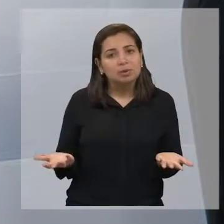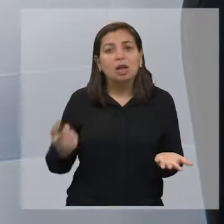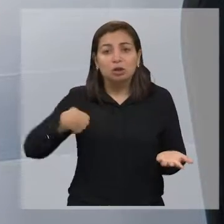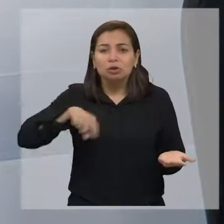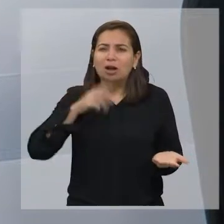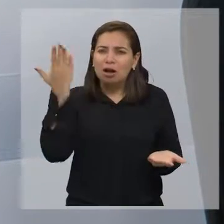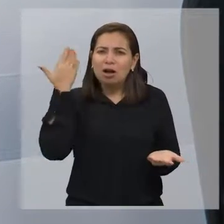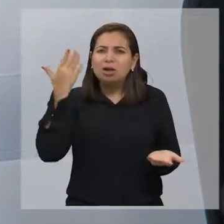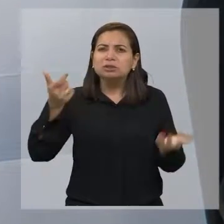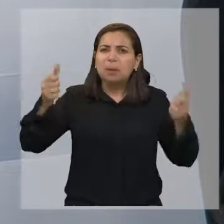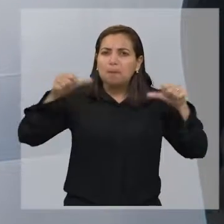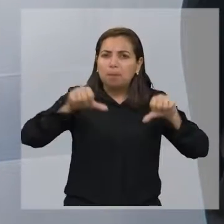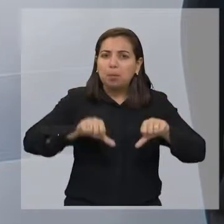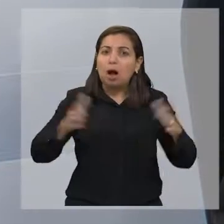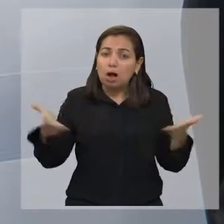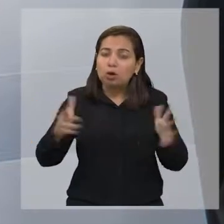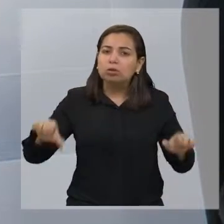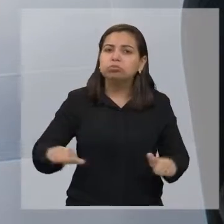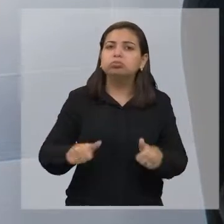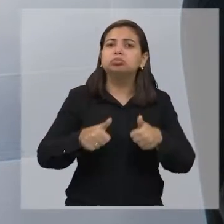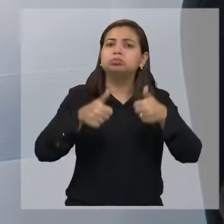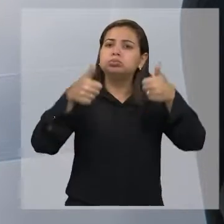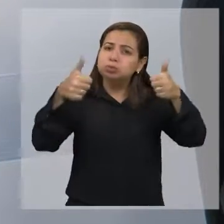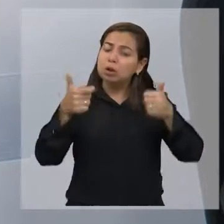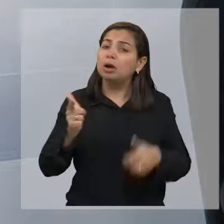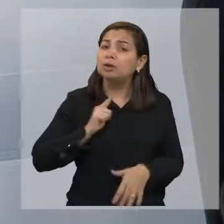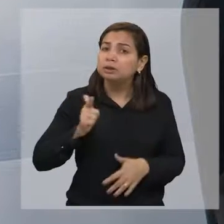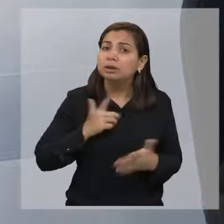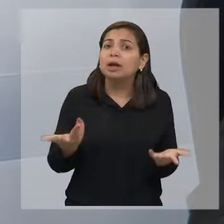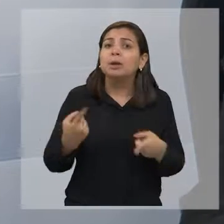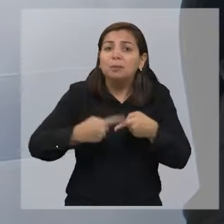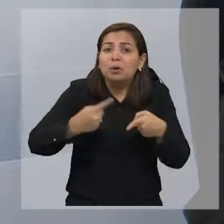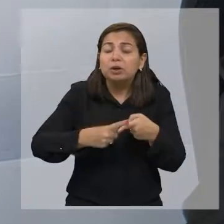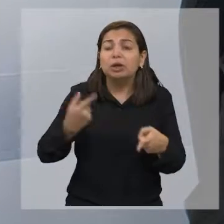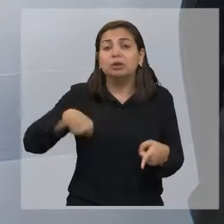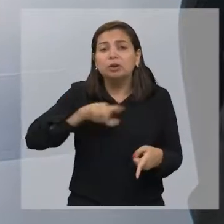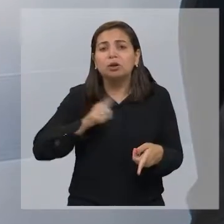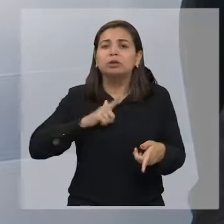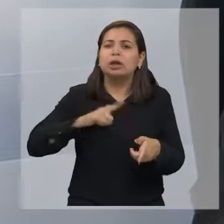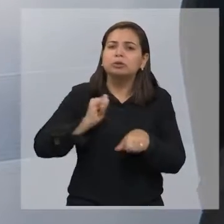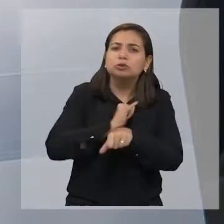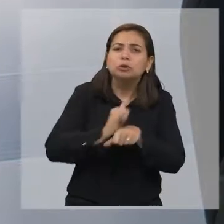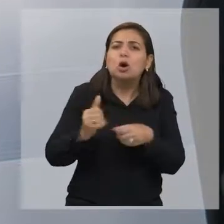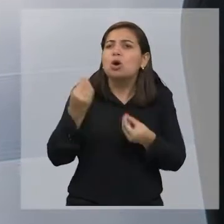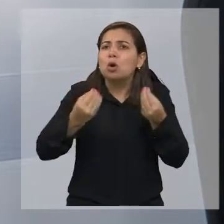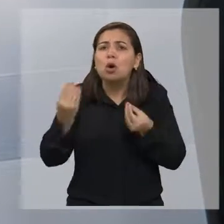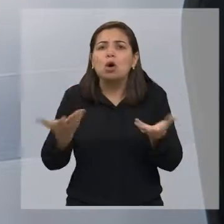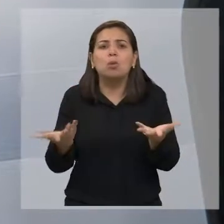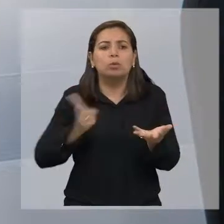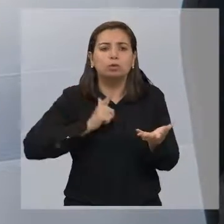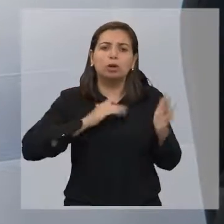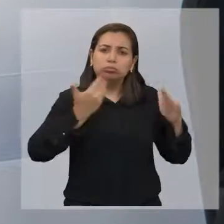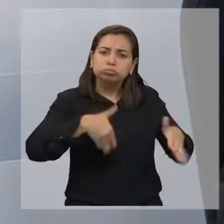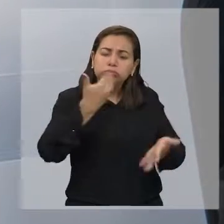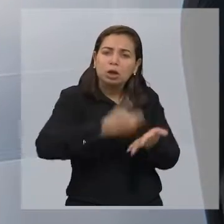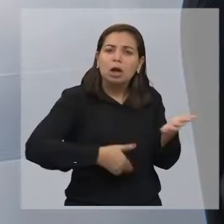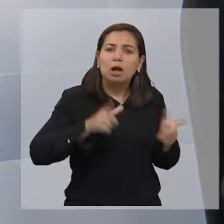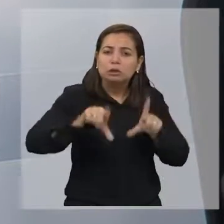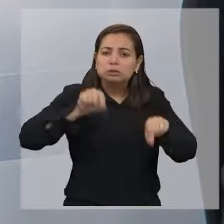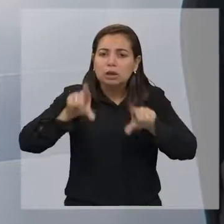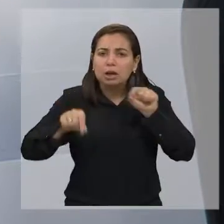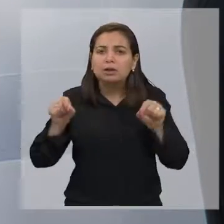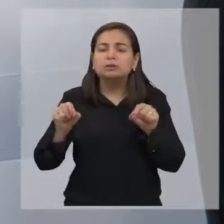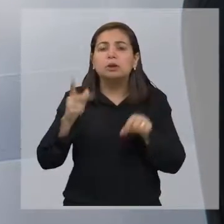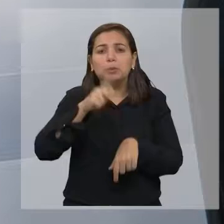anterior. Isso, uma série de medidas foram tomadas, desde a seleção pública de gestores, a regularização do calendário